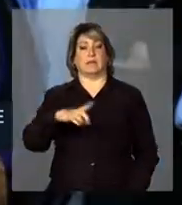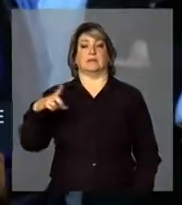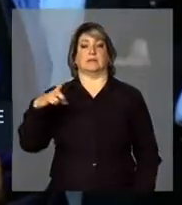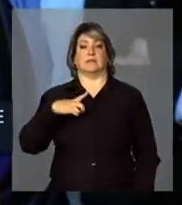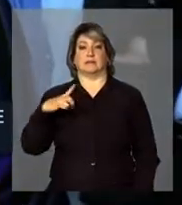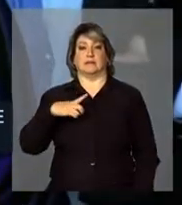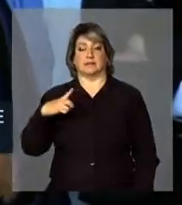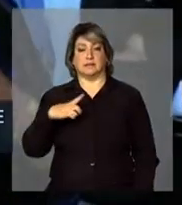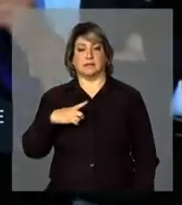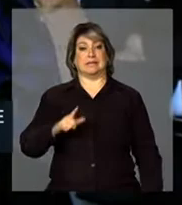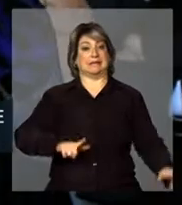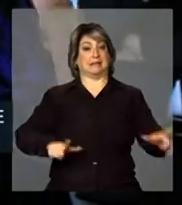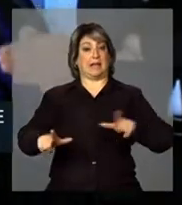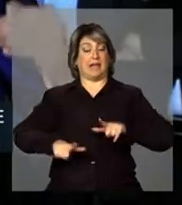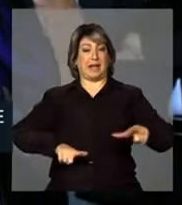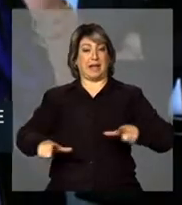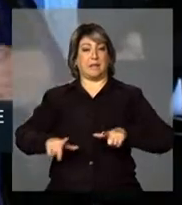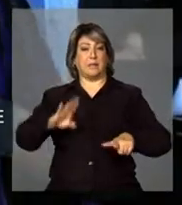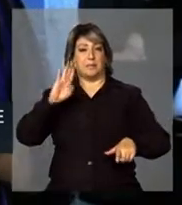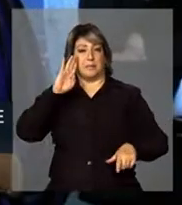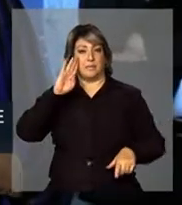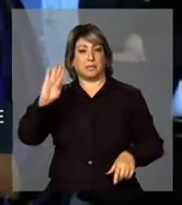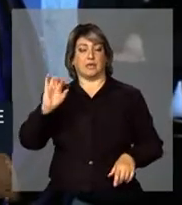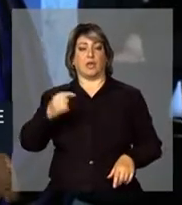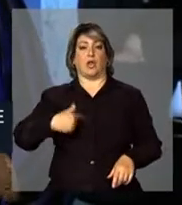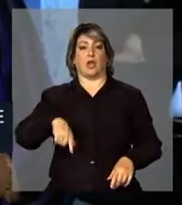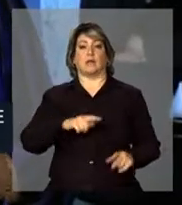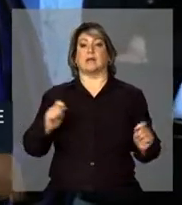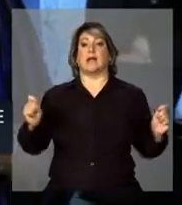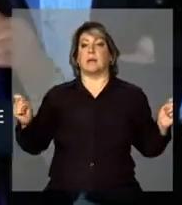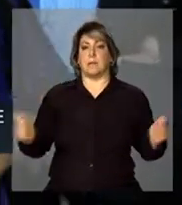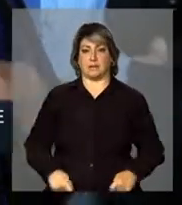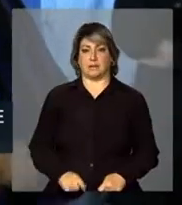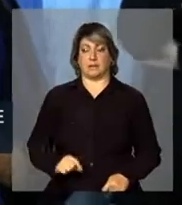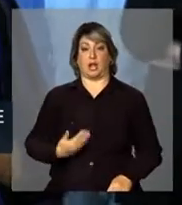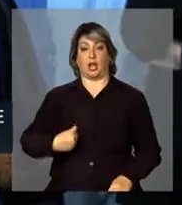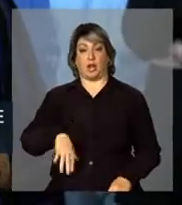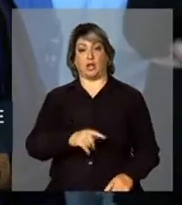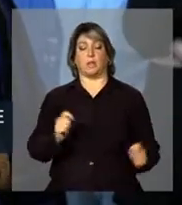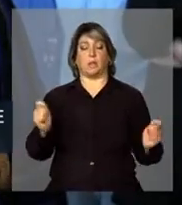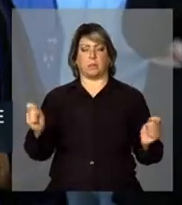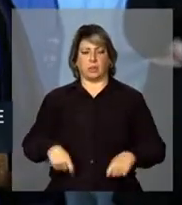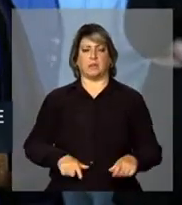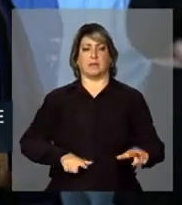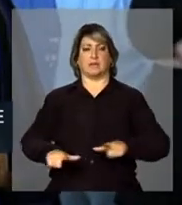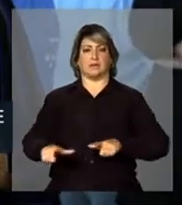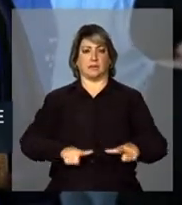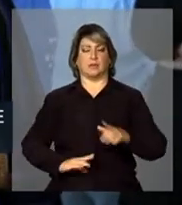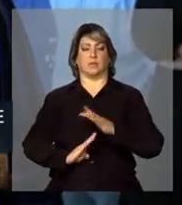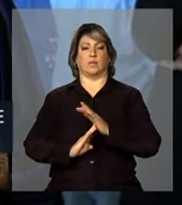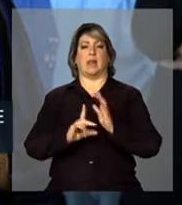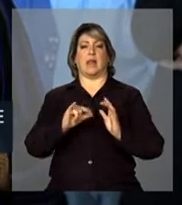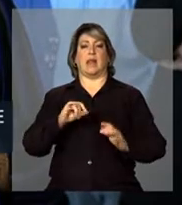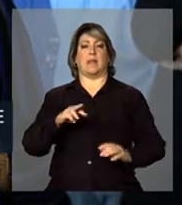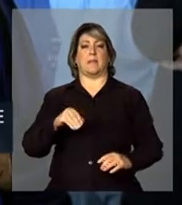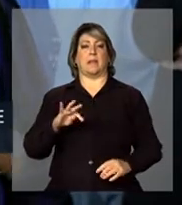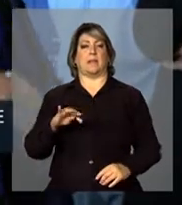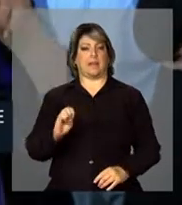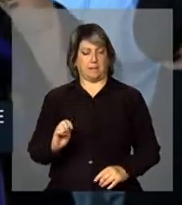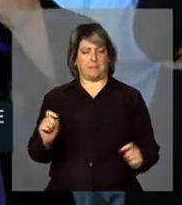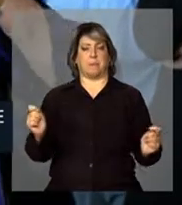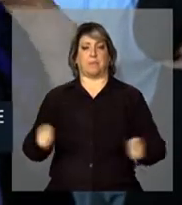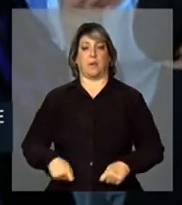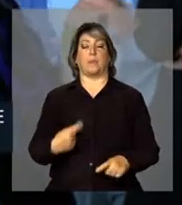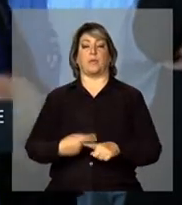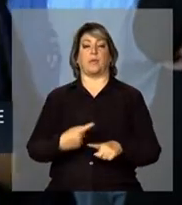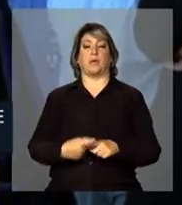estejamos trabalhando no limite da nossa capacidade. E nós podemos trabalhar no limite da nossa capacidade, porque